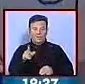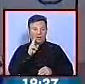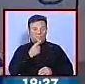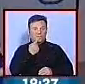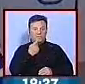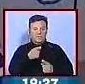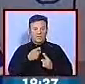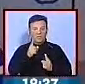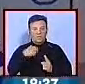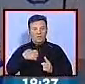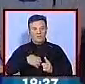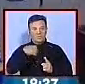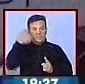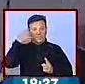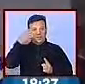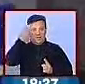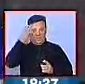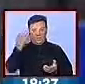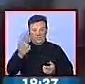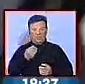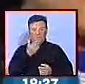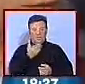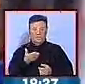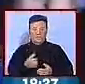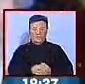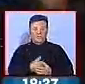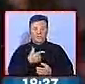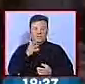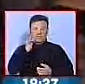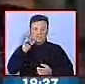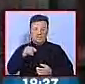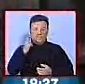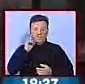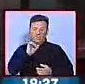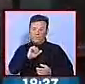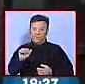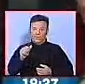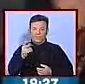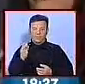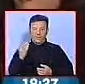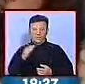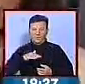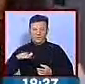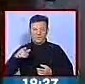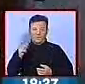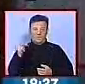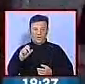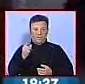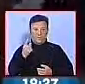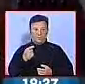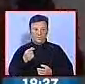qual é o prazer de aprender, está bom? Muito bem, muito obrigado. Vamos também tentar ouvir aqui por parte de quem é mais novo e vem pela primeira